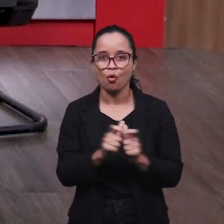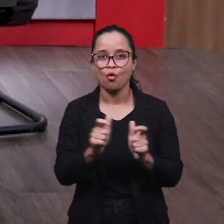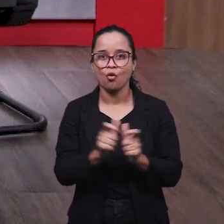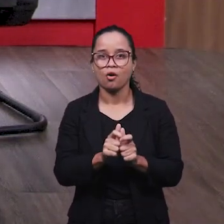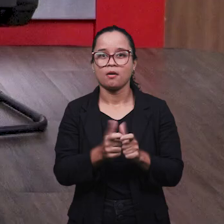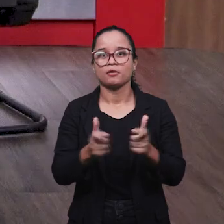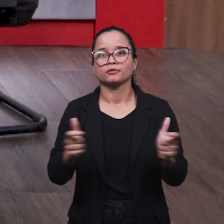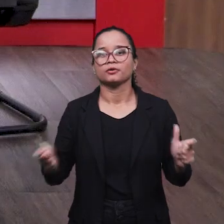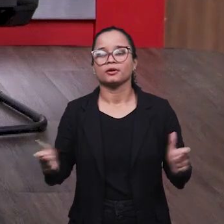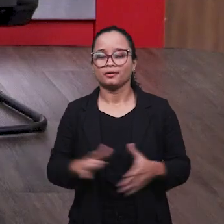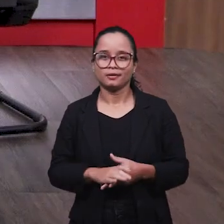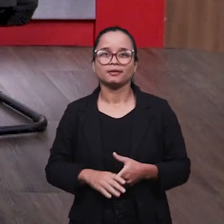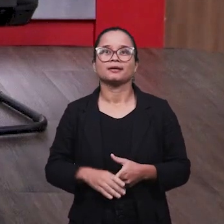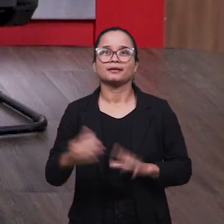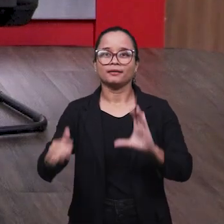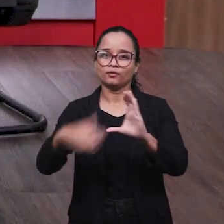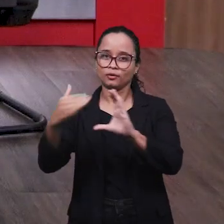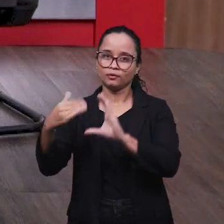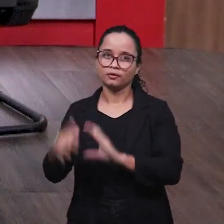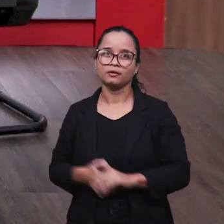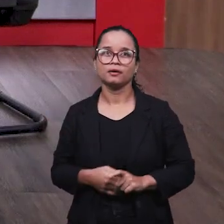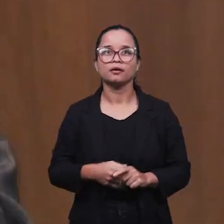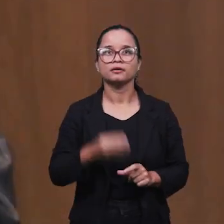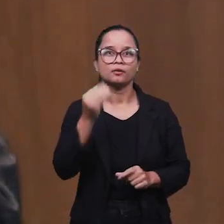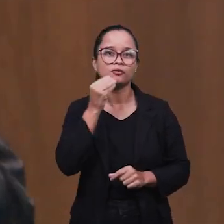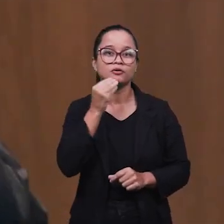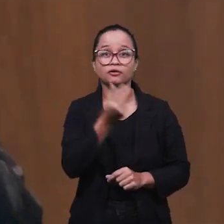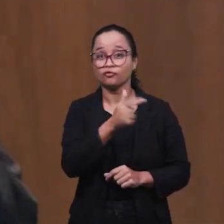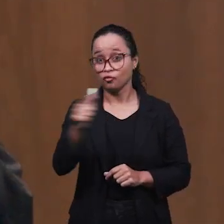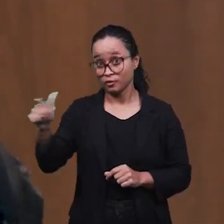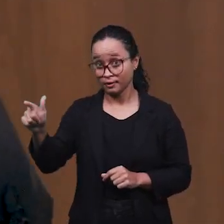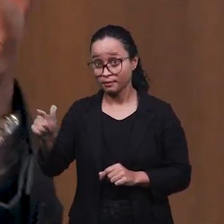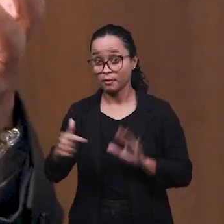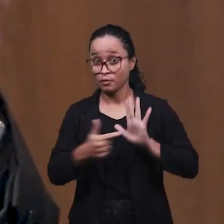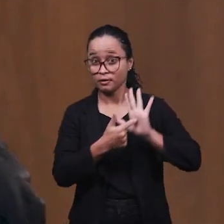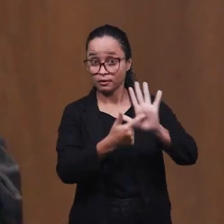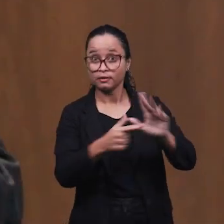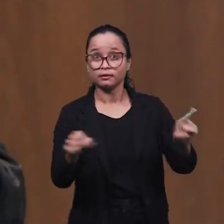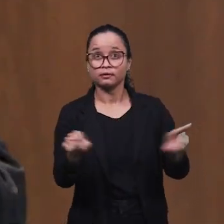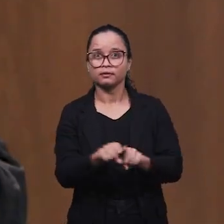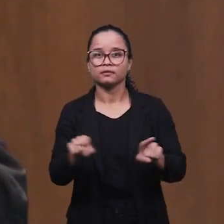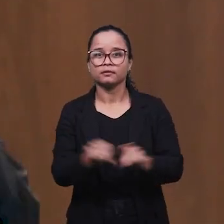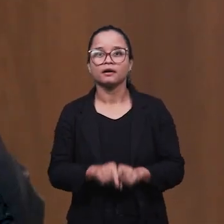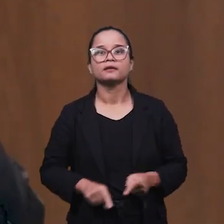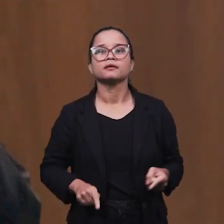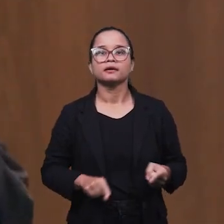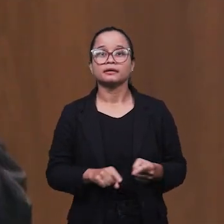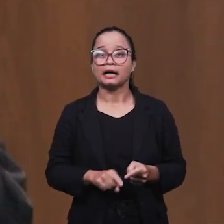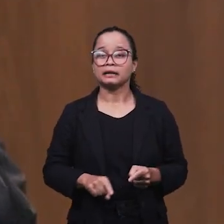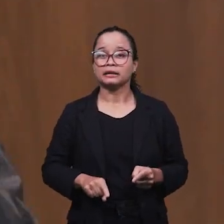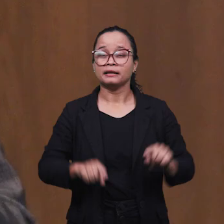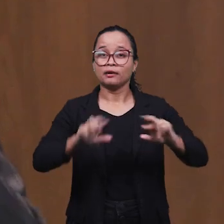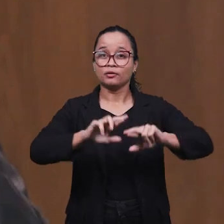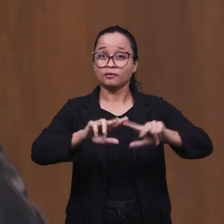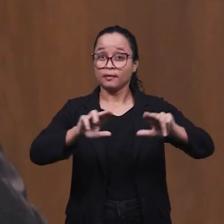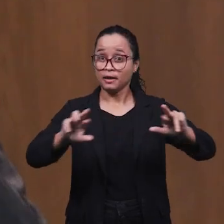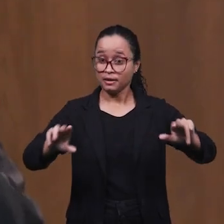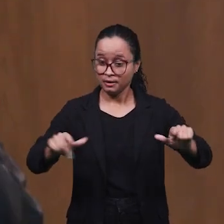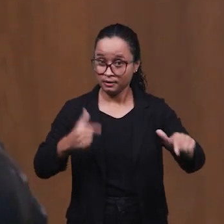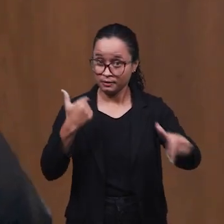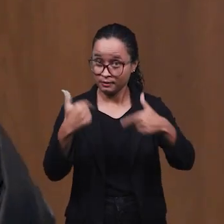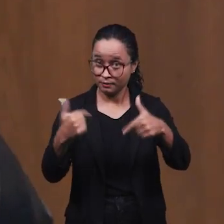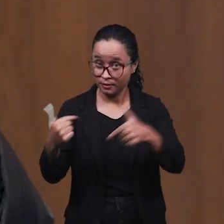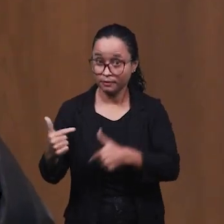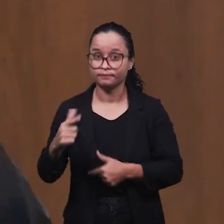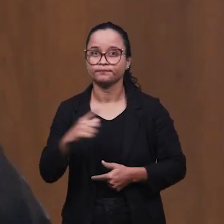de pessoas que está enviando, eu vou ter que dar oportunidade a outros, inclusive para mostrar também a diversidade de trabalho que eles fazem.